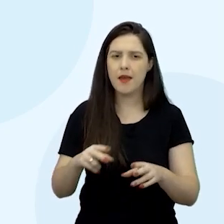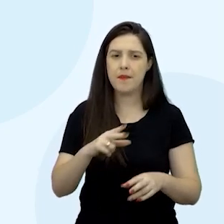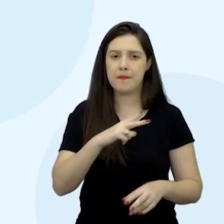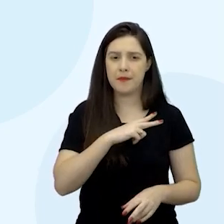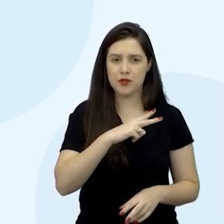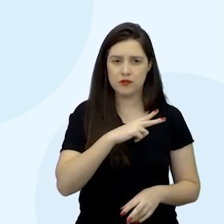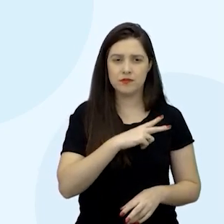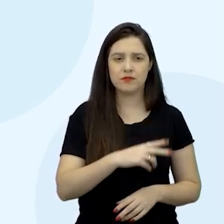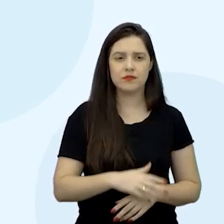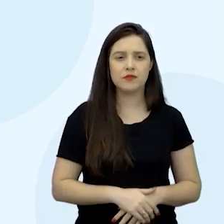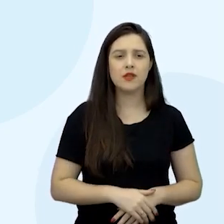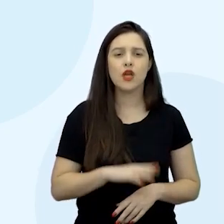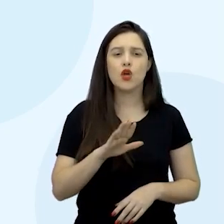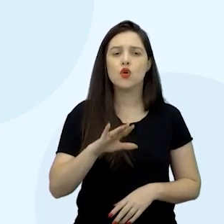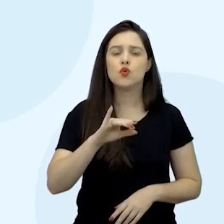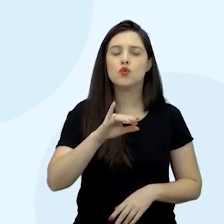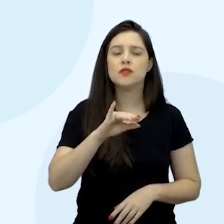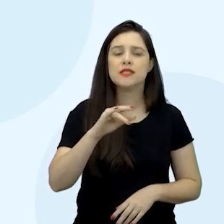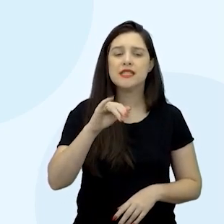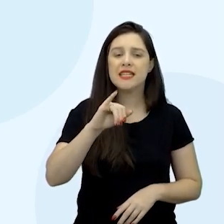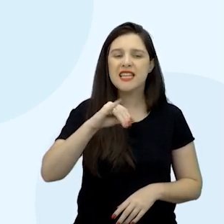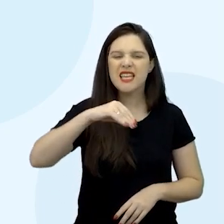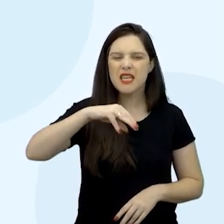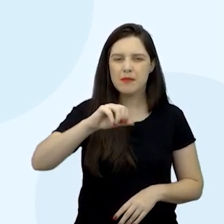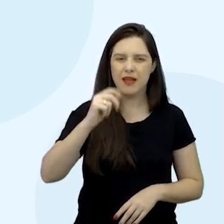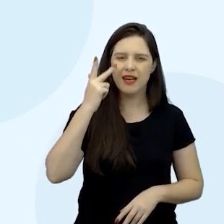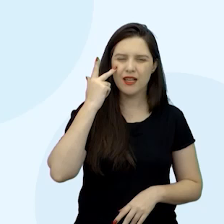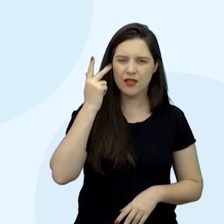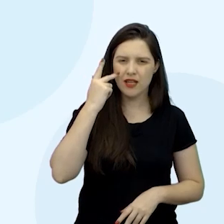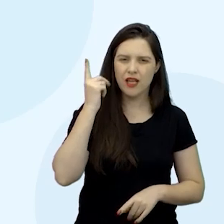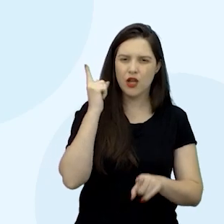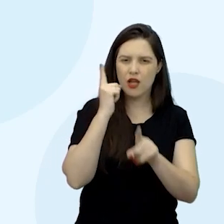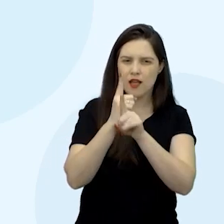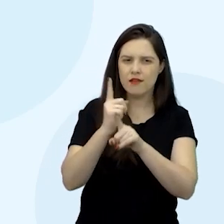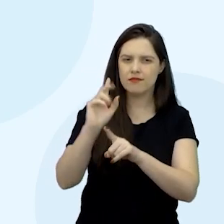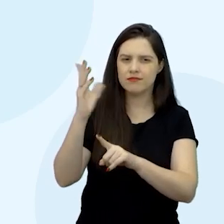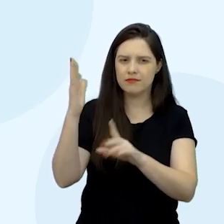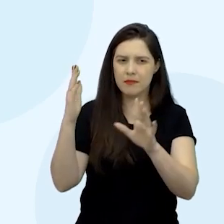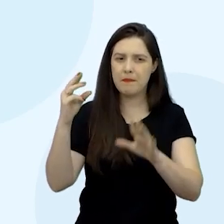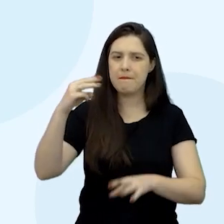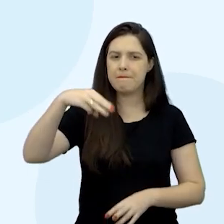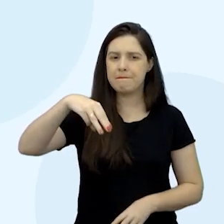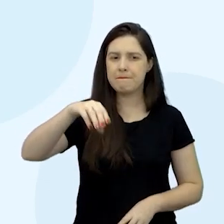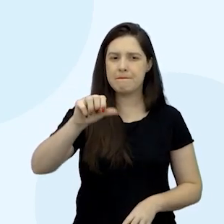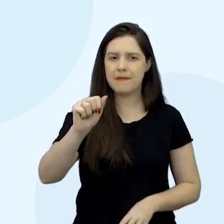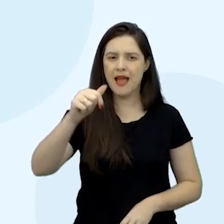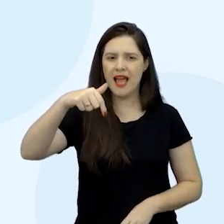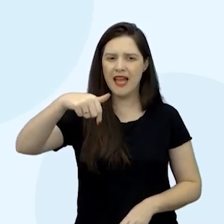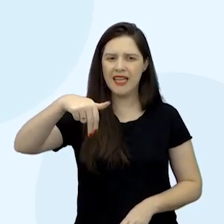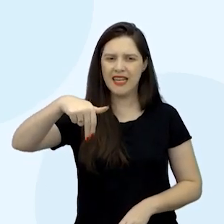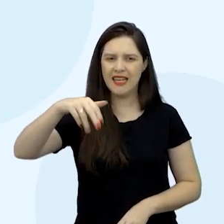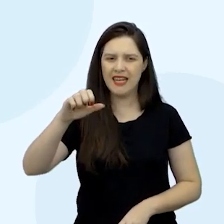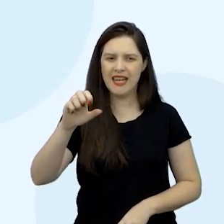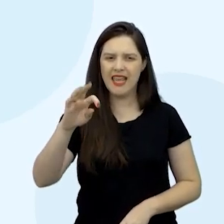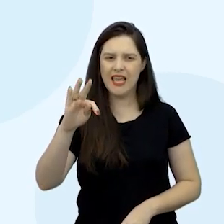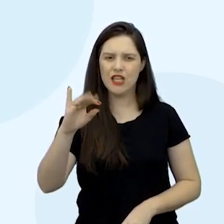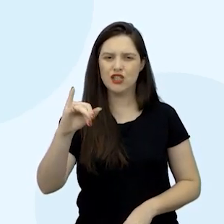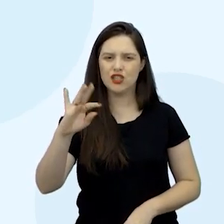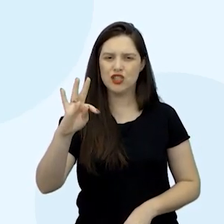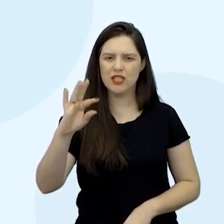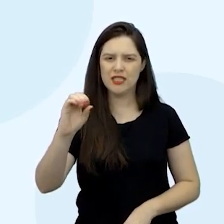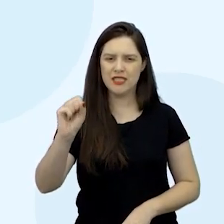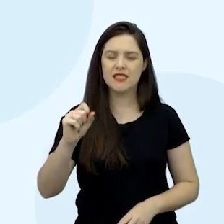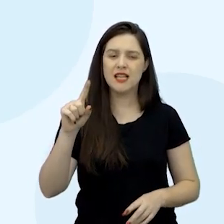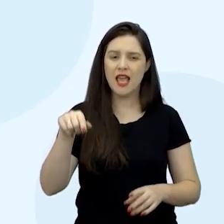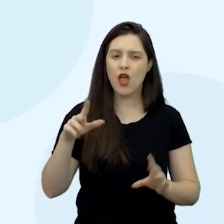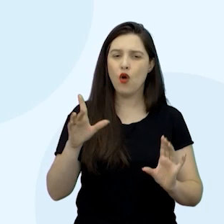né? Os ímãs naturais, enquanto a natureza, são chamados de magnetitas. São compostos por óxido de ferro,